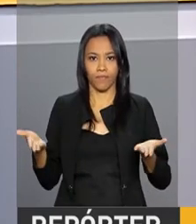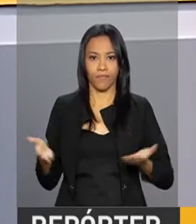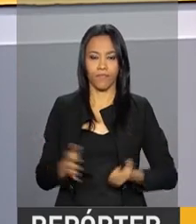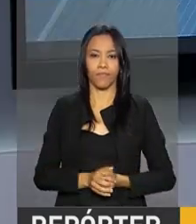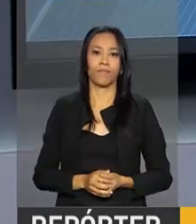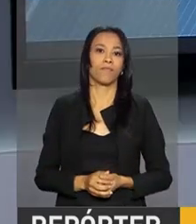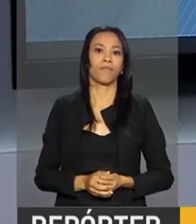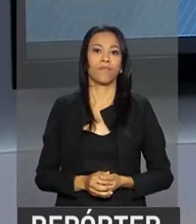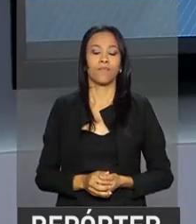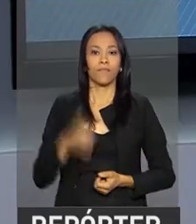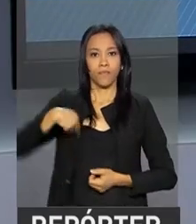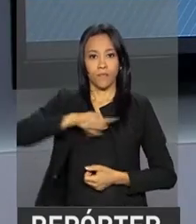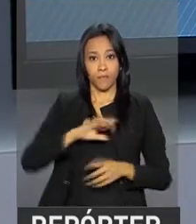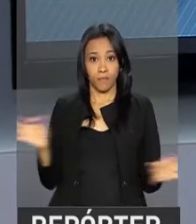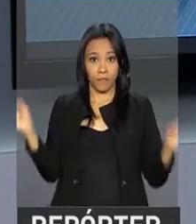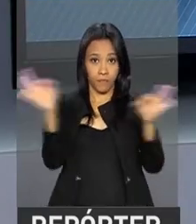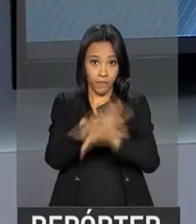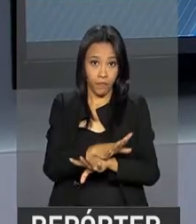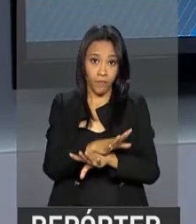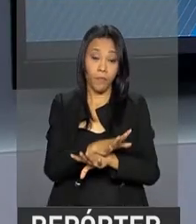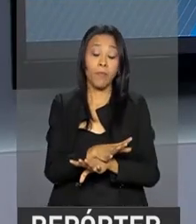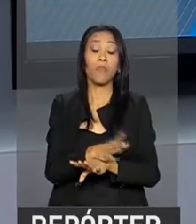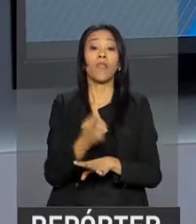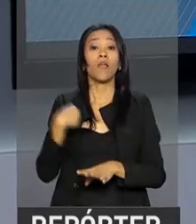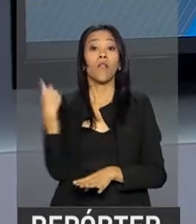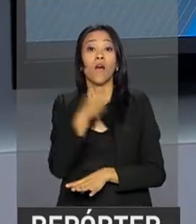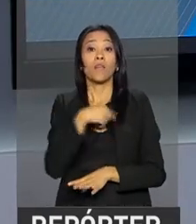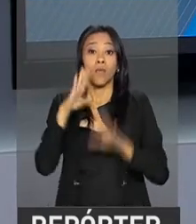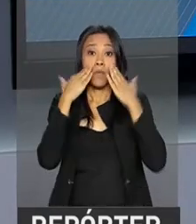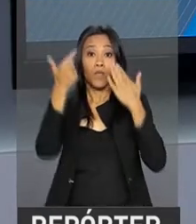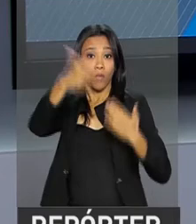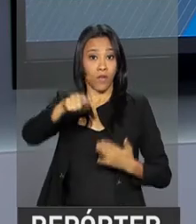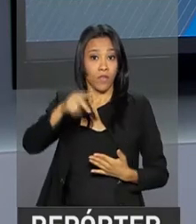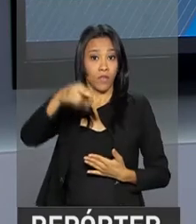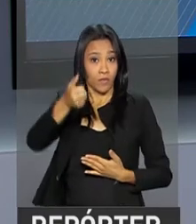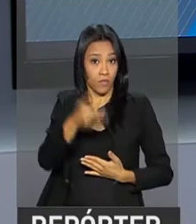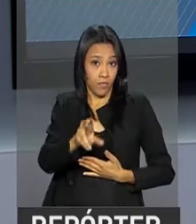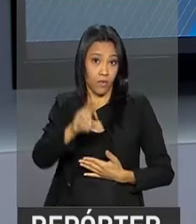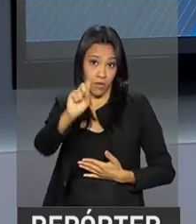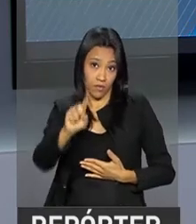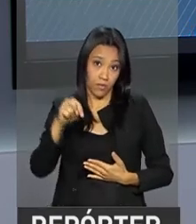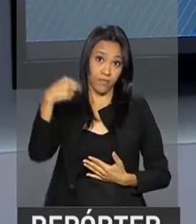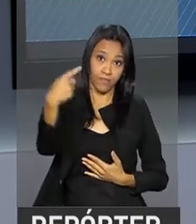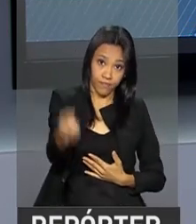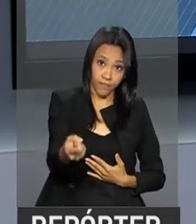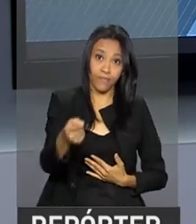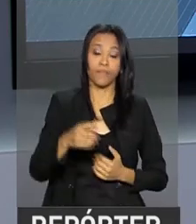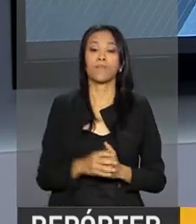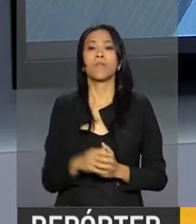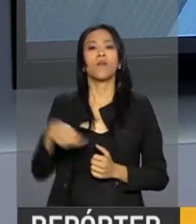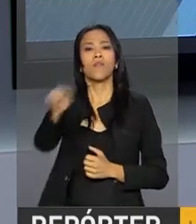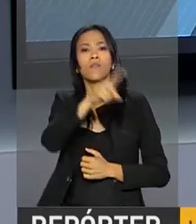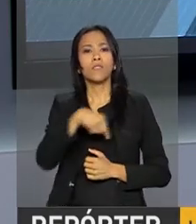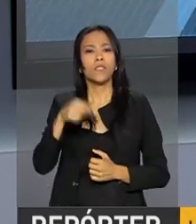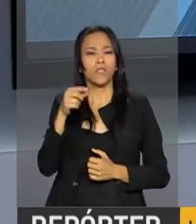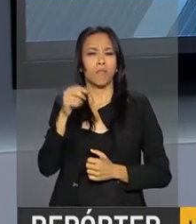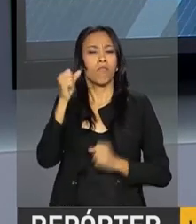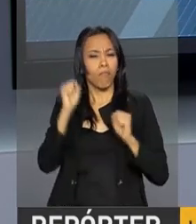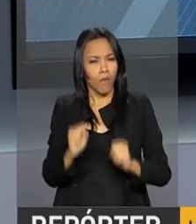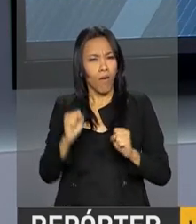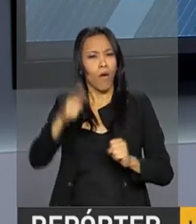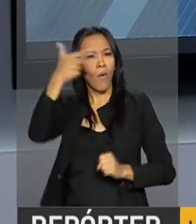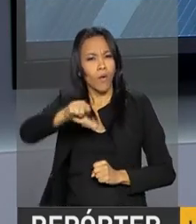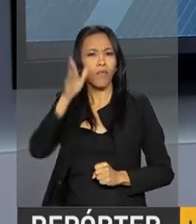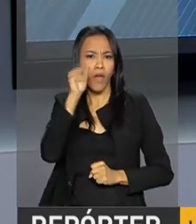portal.inep.gov.br. E nós ficamos por aqui. Voltamos em uma hora na próxima edição do Repórter NBR. Você pode rever